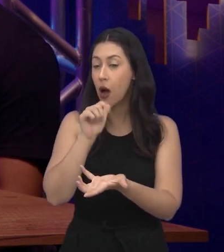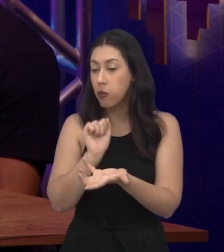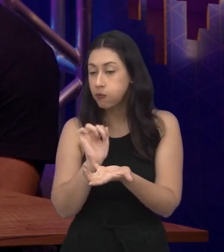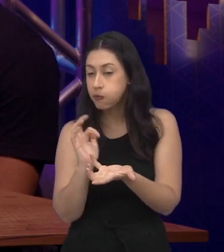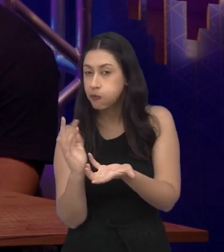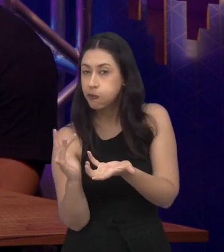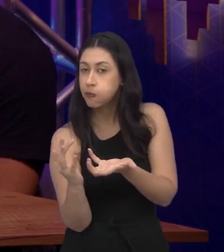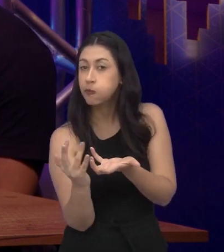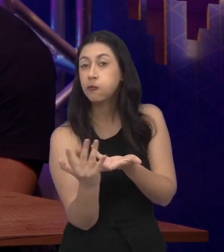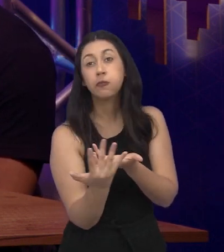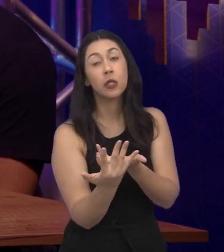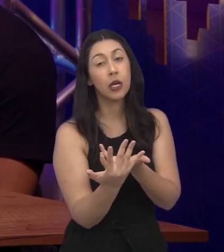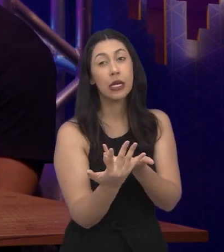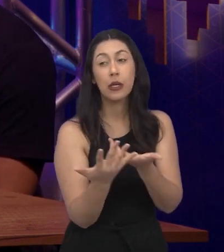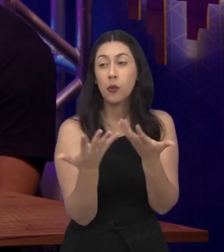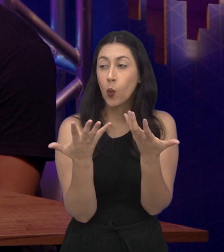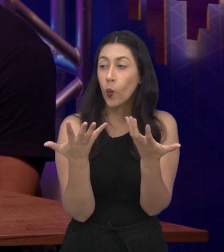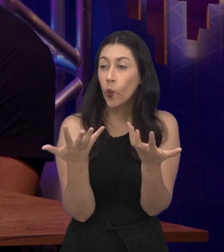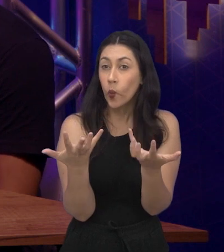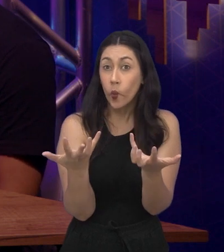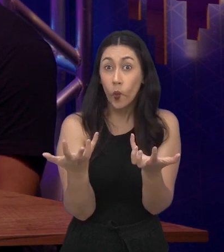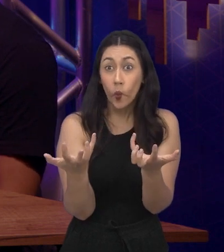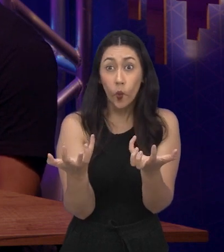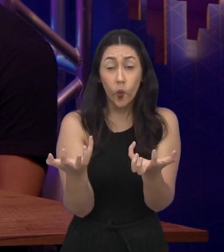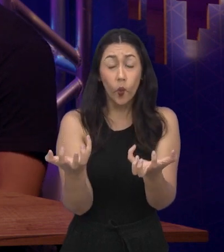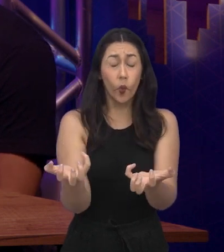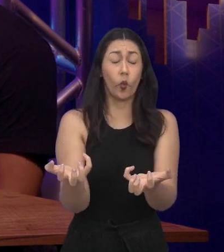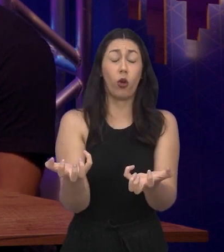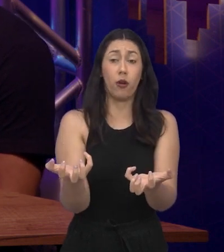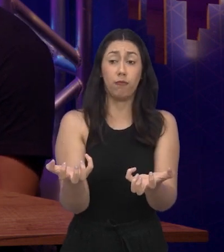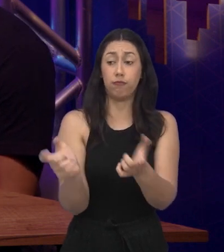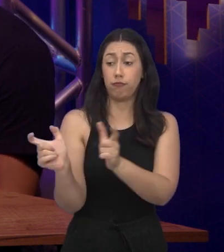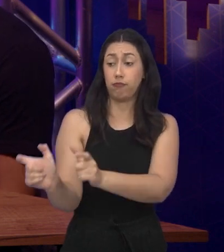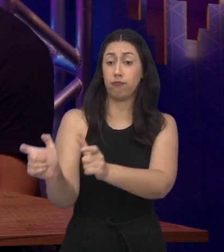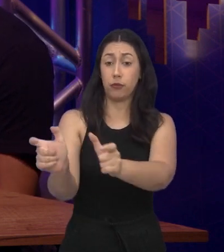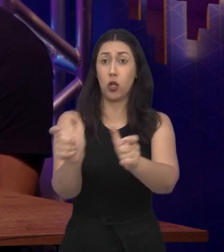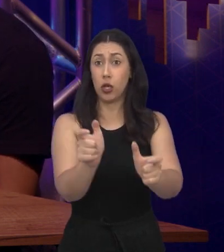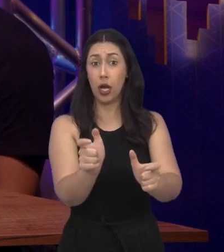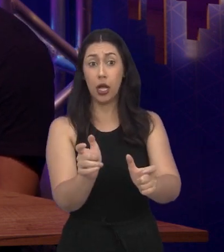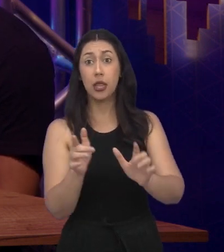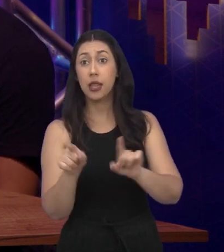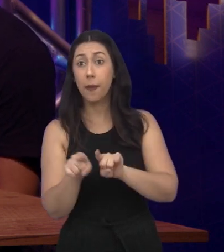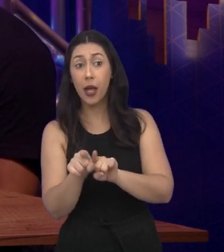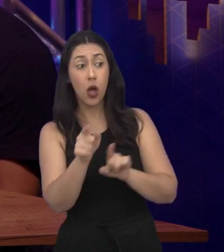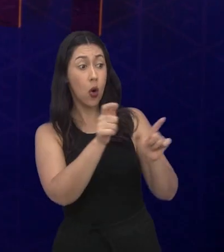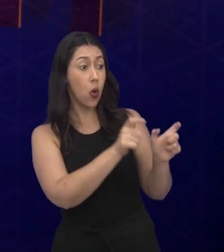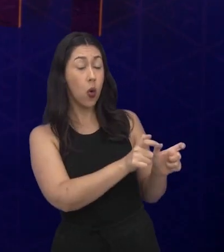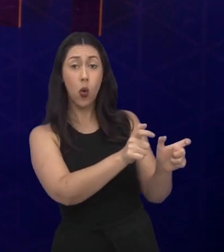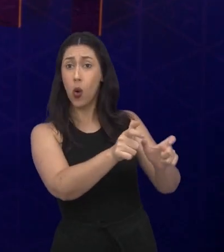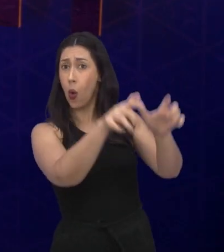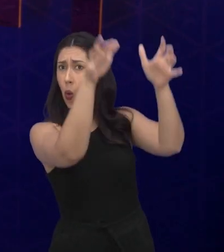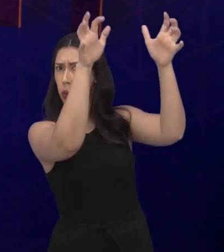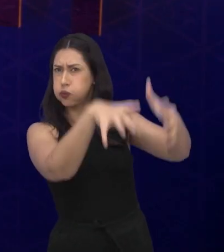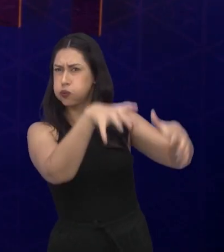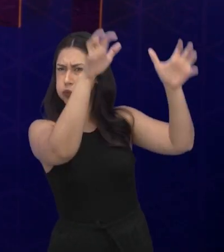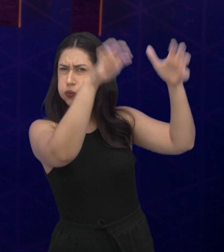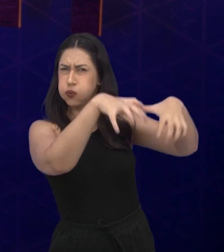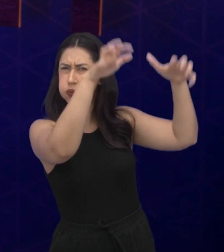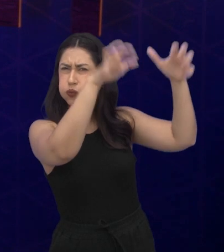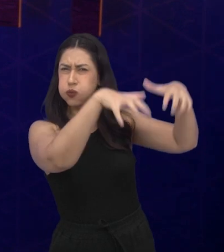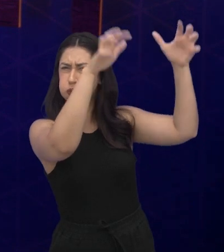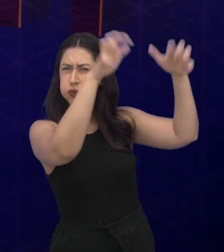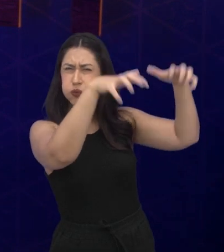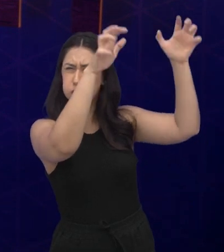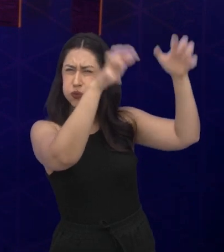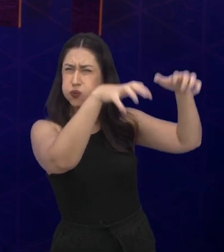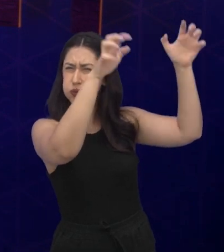ano passado, né, então uma seca histórica em alguns lugares e em outros lugares uma chuva,